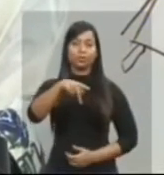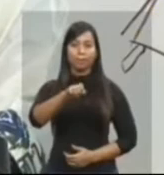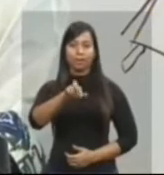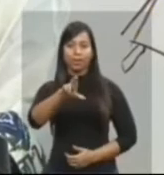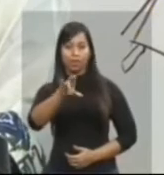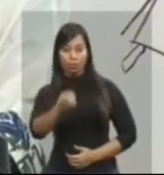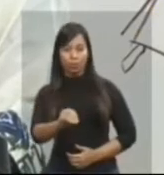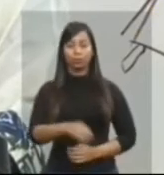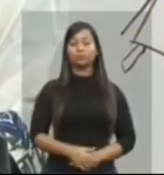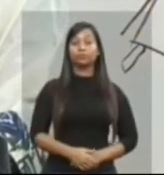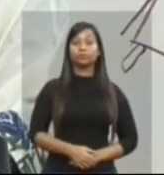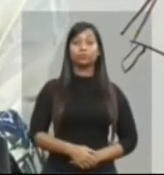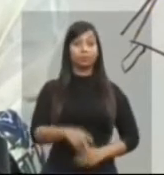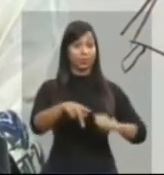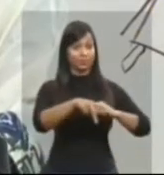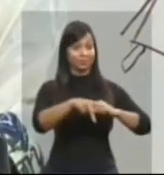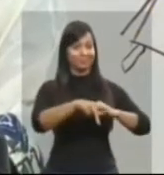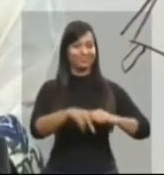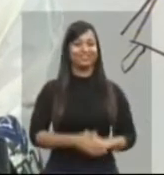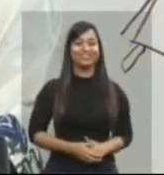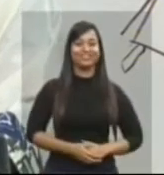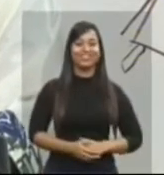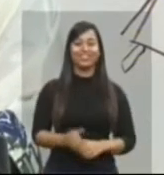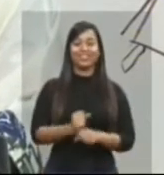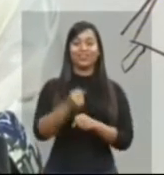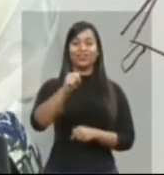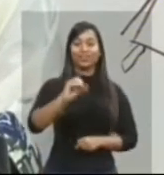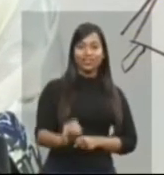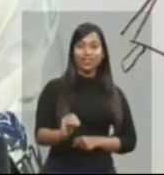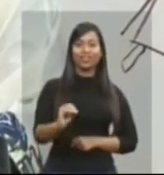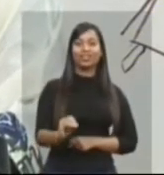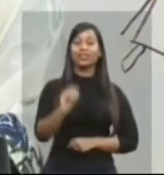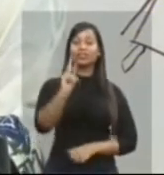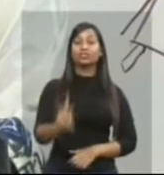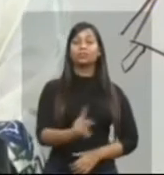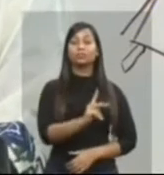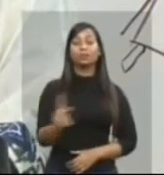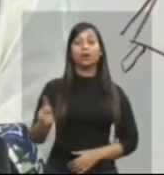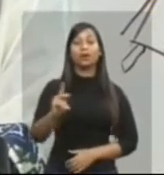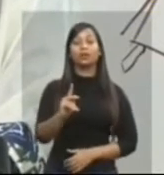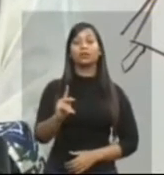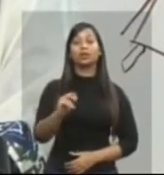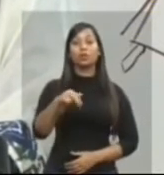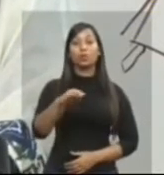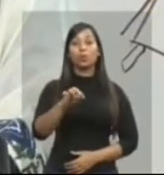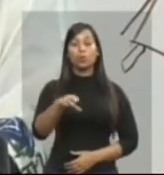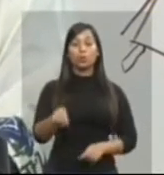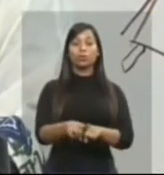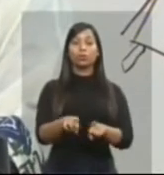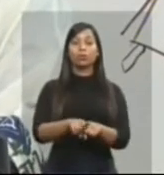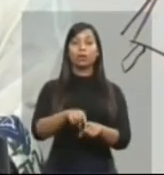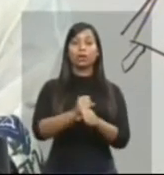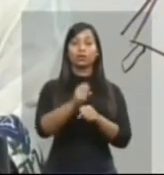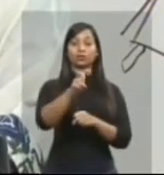Celebremos em intenção dos 80 anos de vida do padre Nobu Ussano e os seus 51 anos